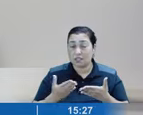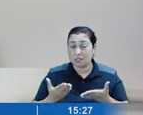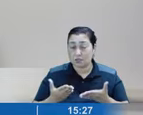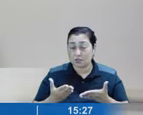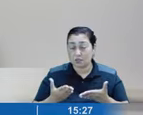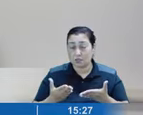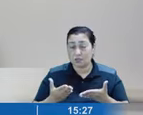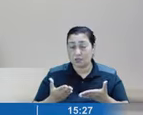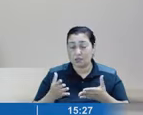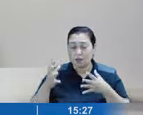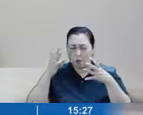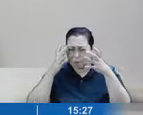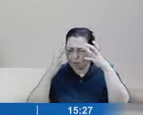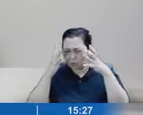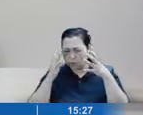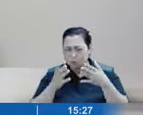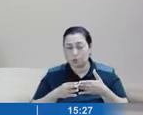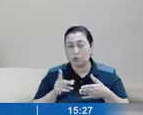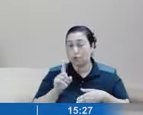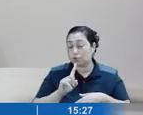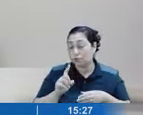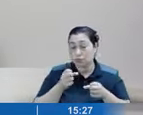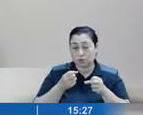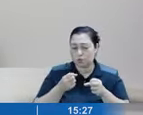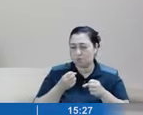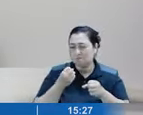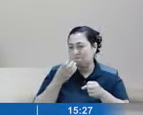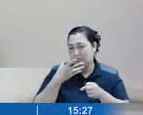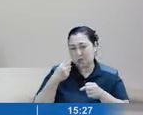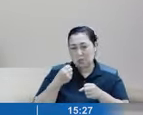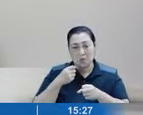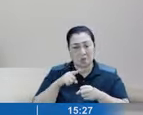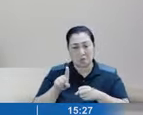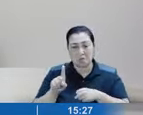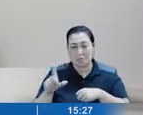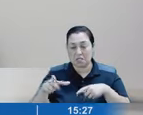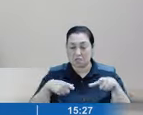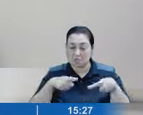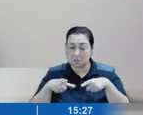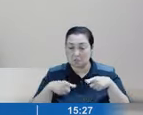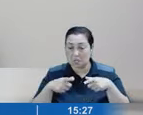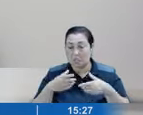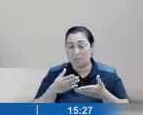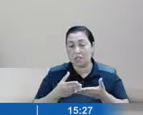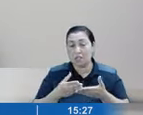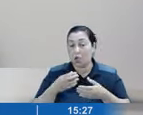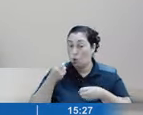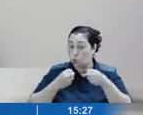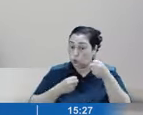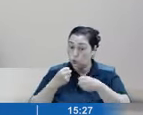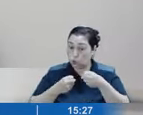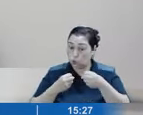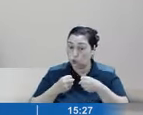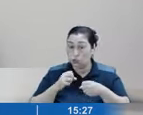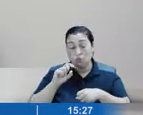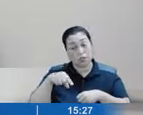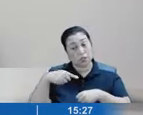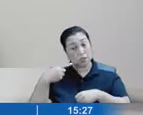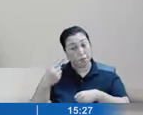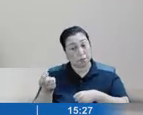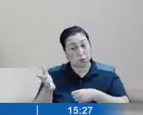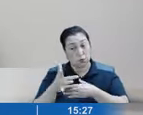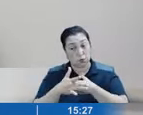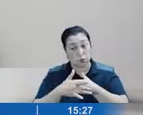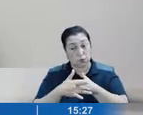vezes, bagunça um pouco. Então, não é recomendado que vá trabalhar, que vá, né, dirigir depois do exame.